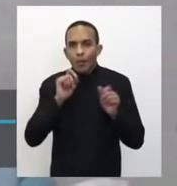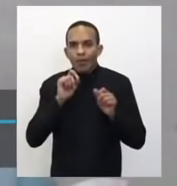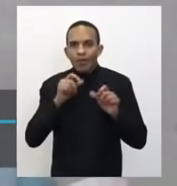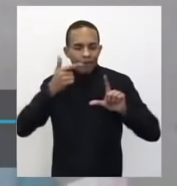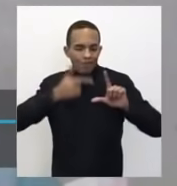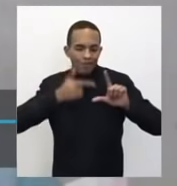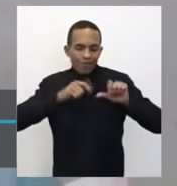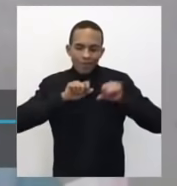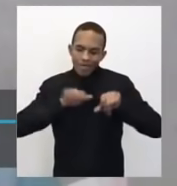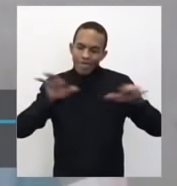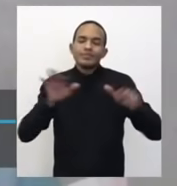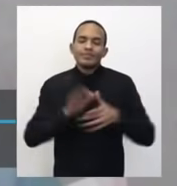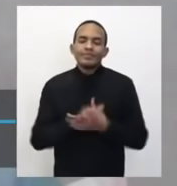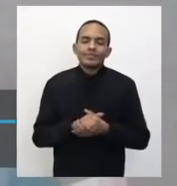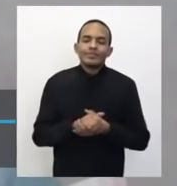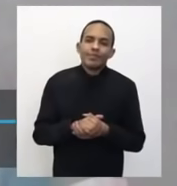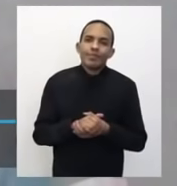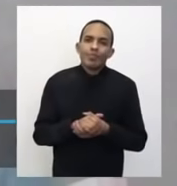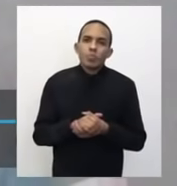meme.